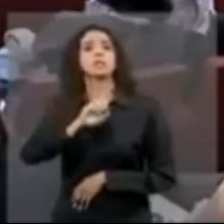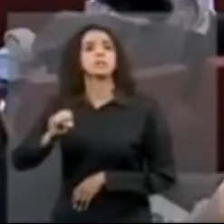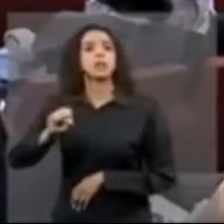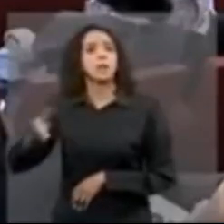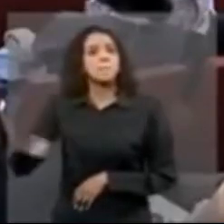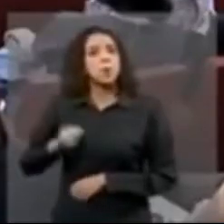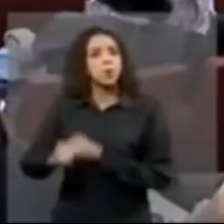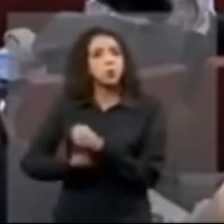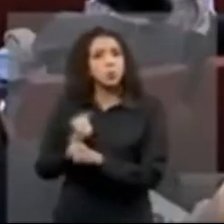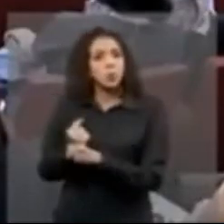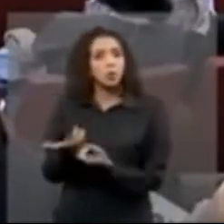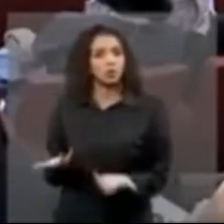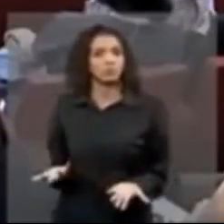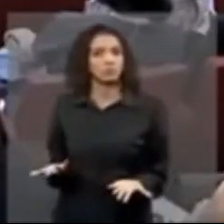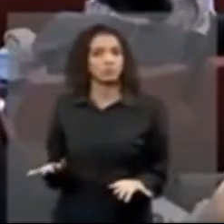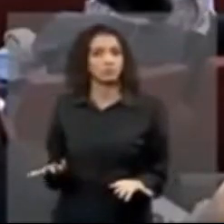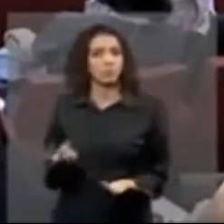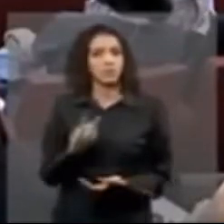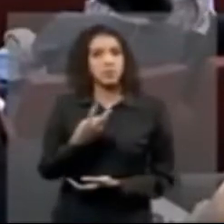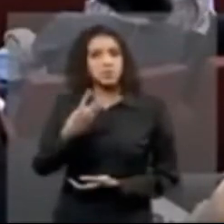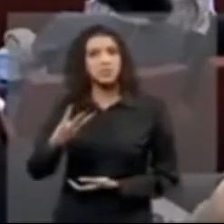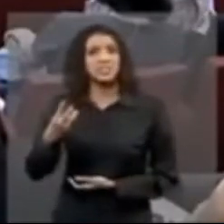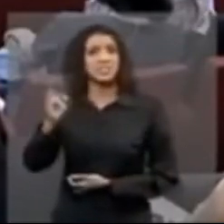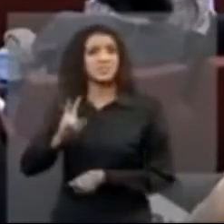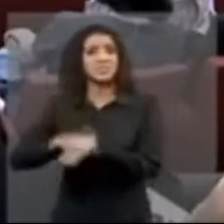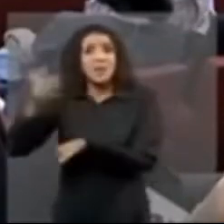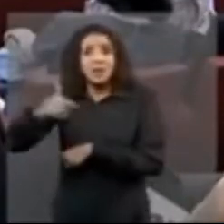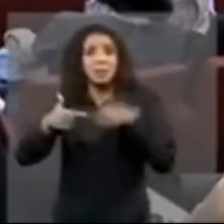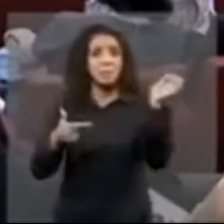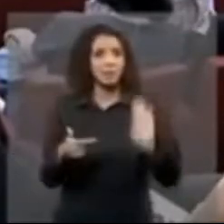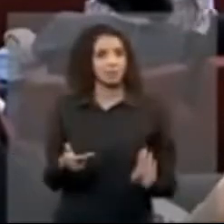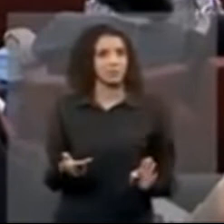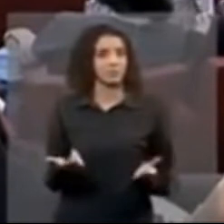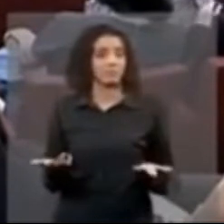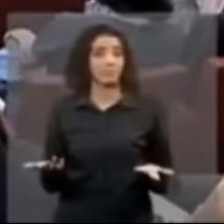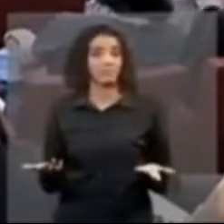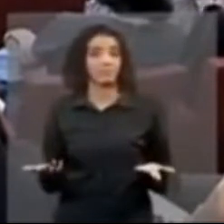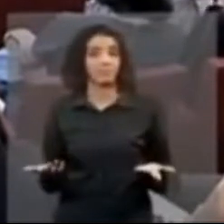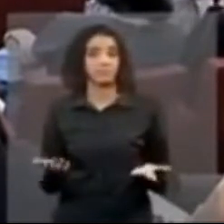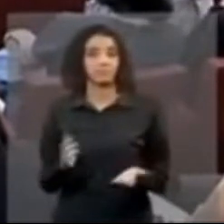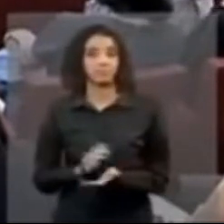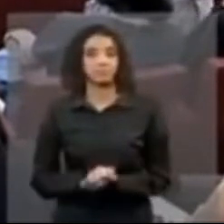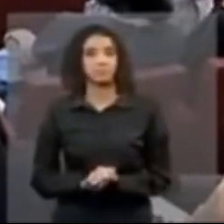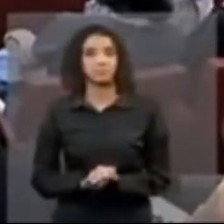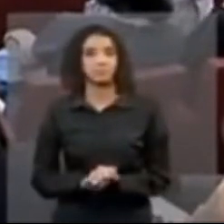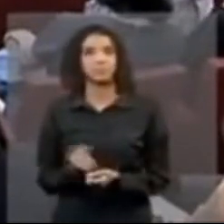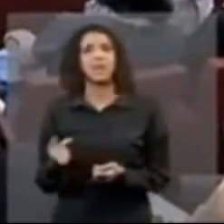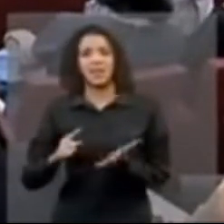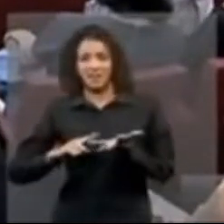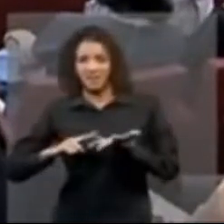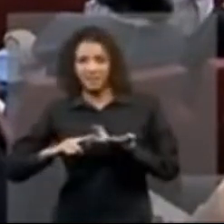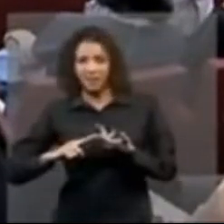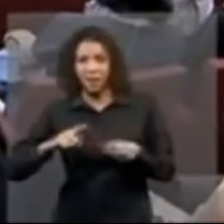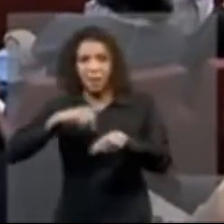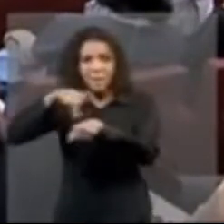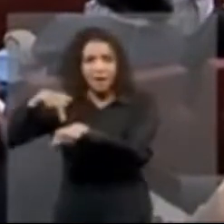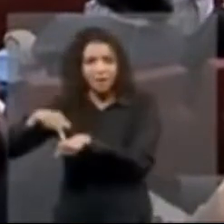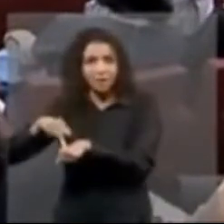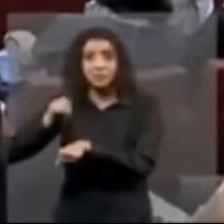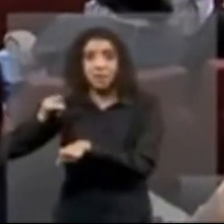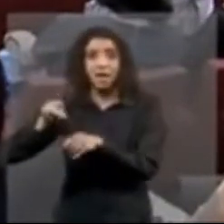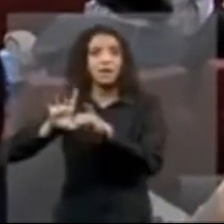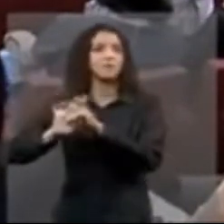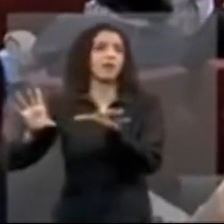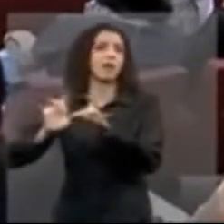é, 23 vezes mais do que no Brasil. Em todos estes países, o aborto foi